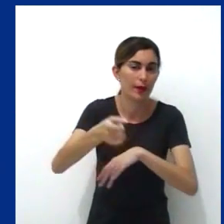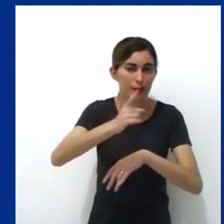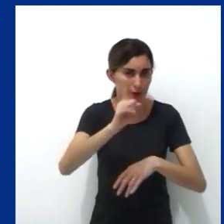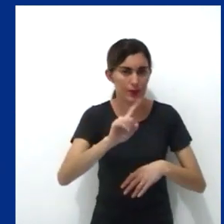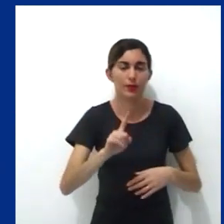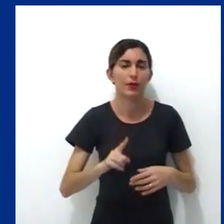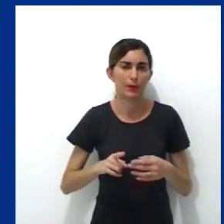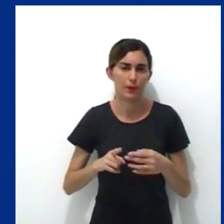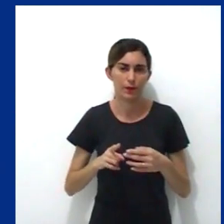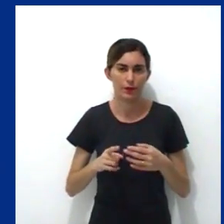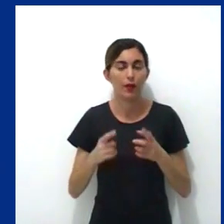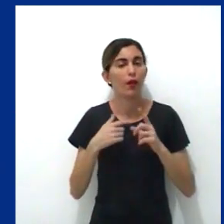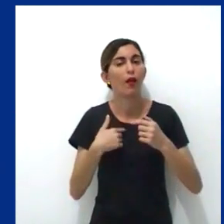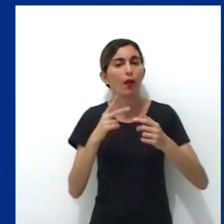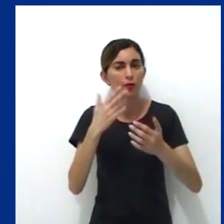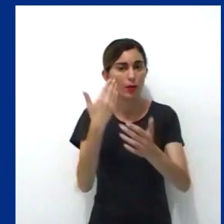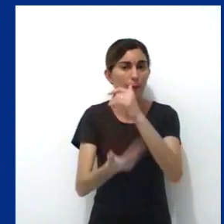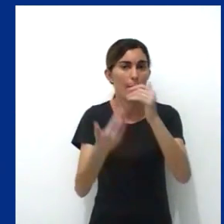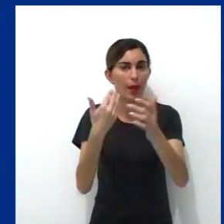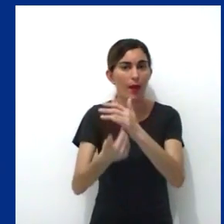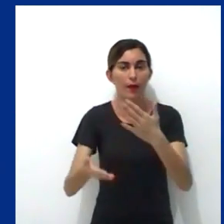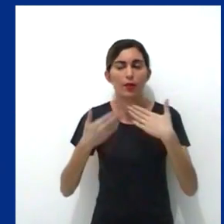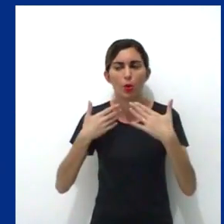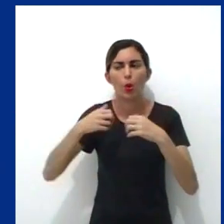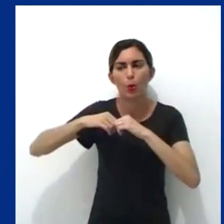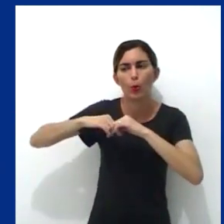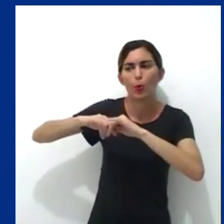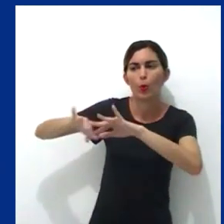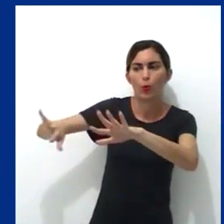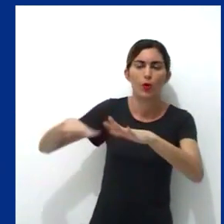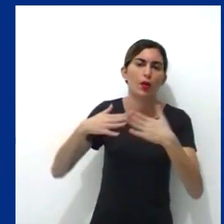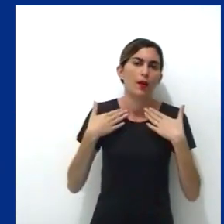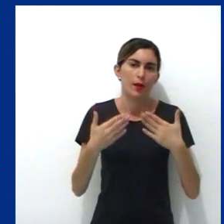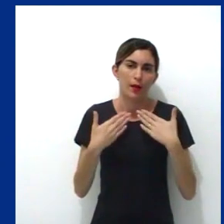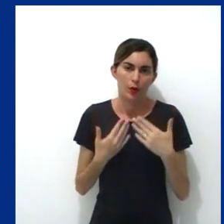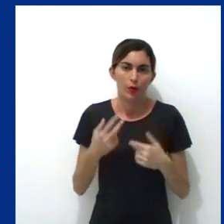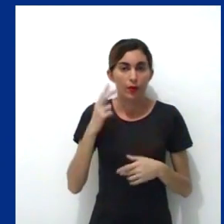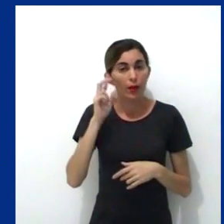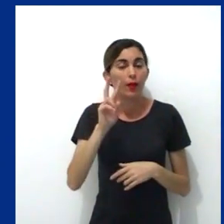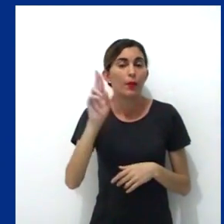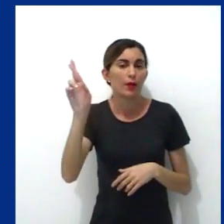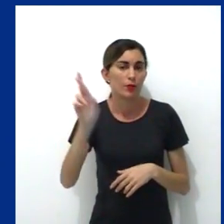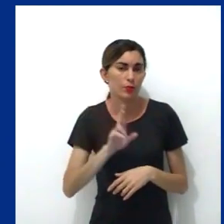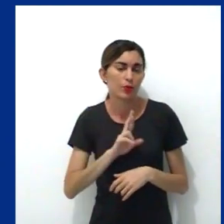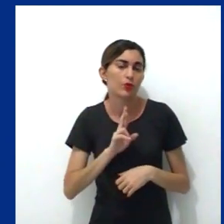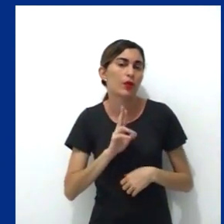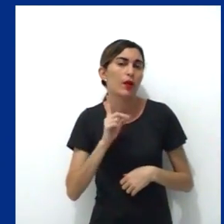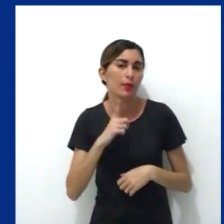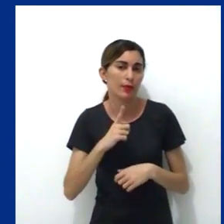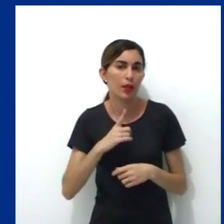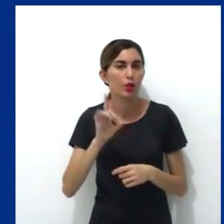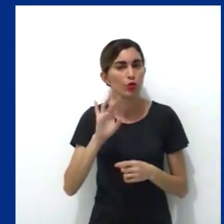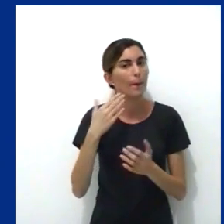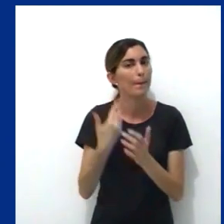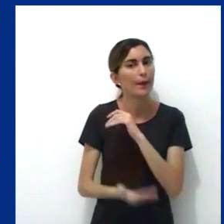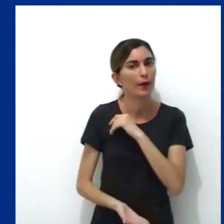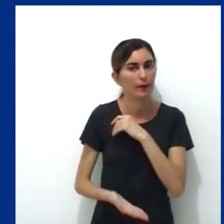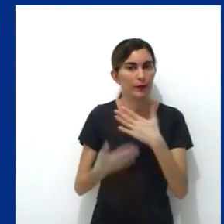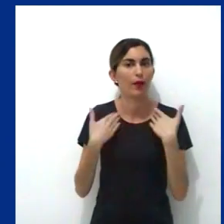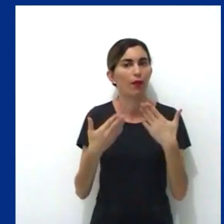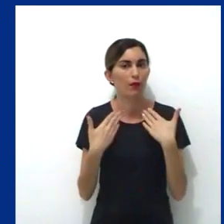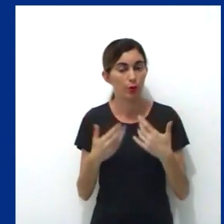lembram do que eu falei lá na frente, no início da nossa aula? Naquele exemplo de Frozen? Para resolver essa questão, lembre